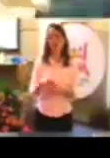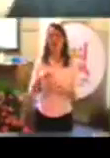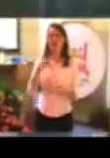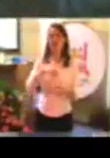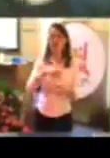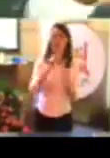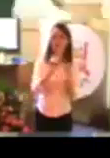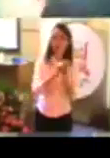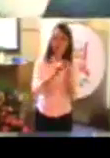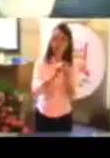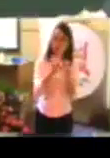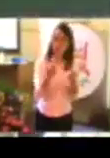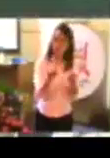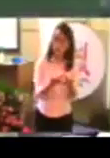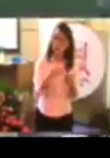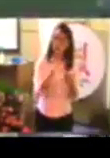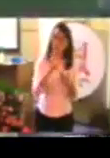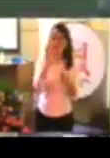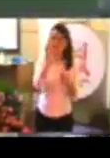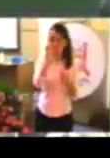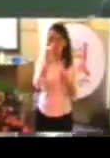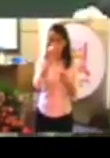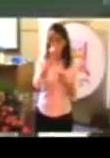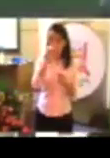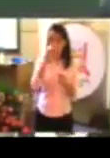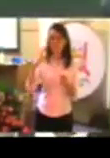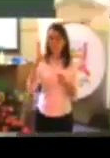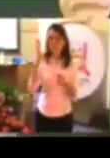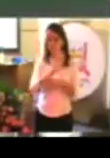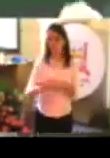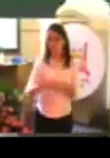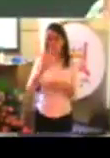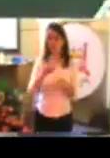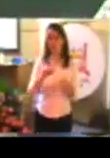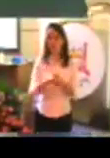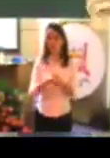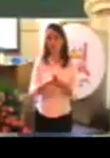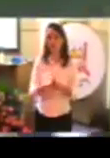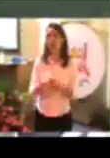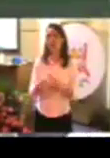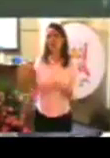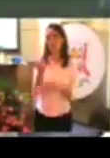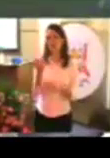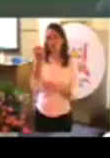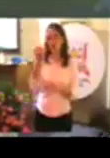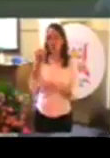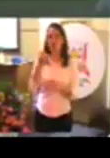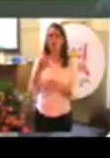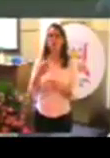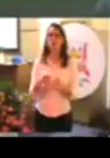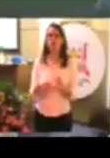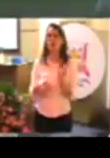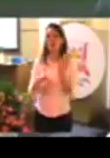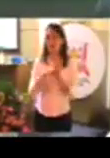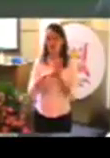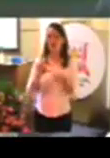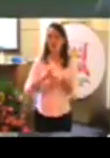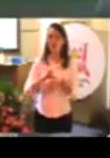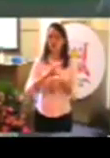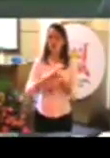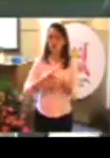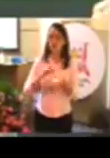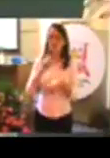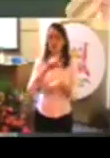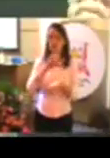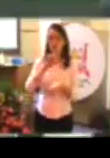na Assembleia, mas em todo o Estado de Santa Catarina, realmente ela cumpre o papel constitucional determinado pela Constituição